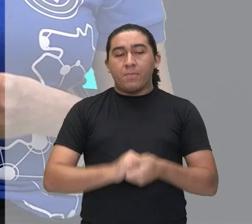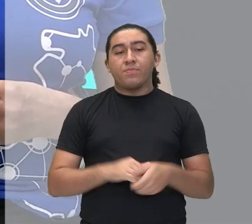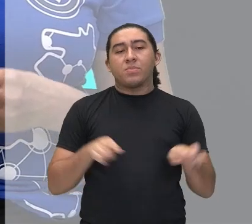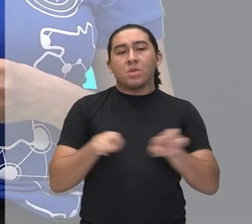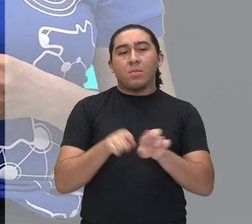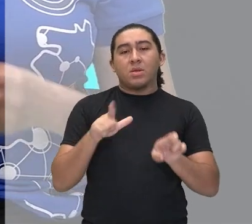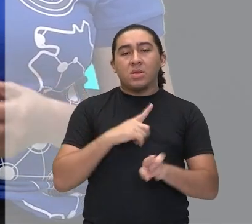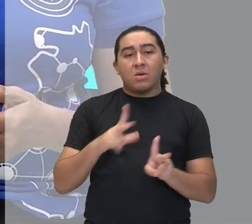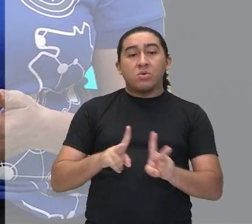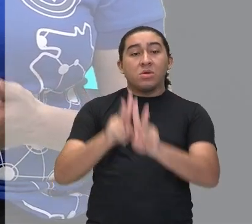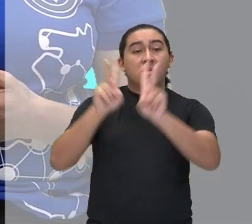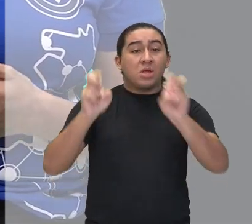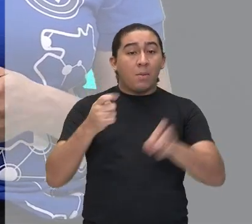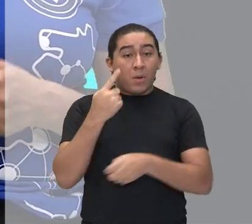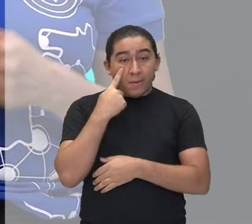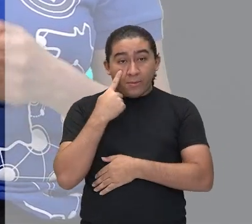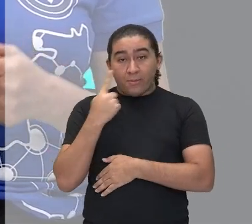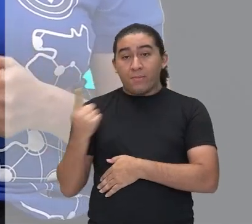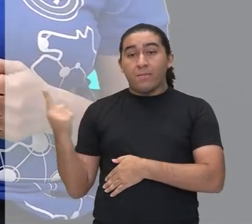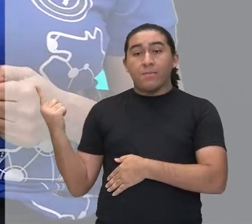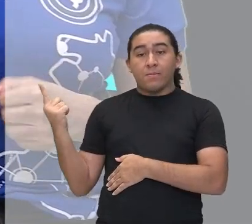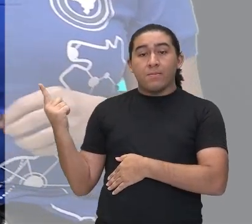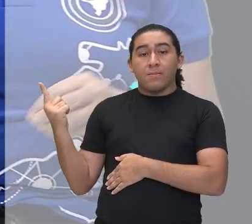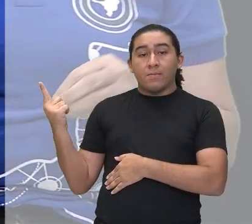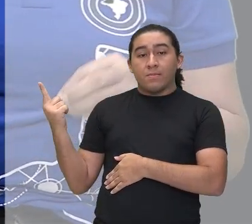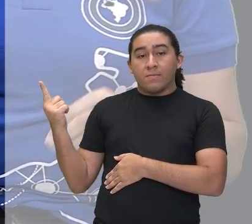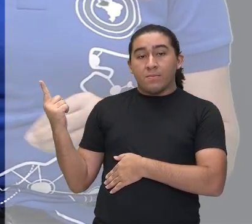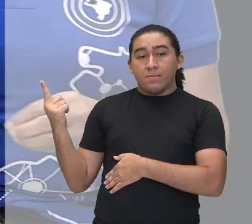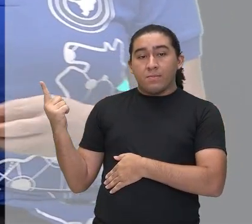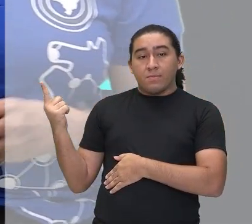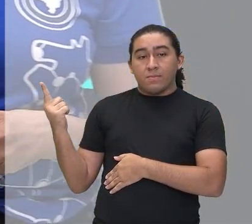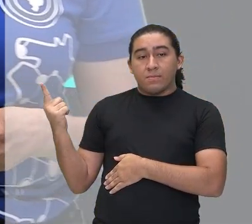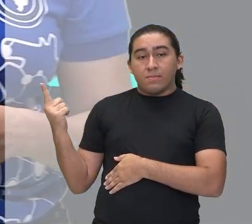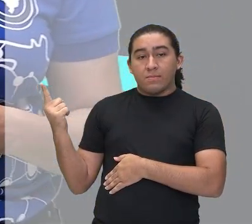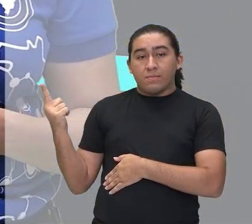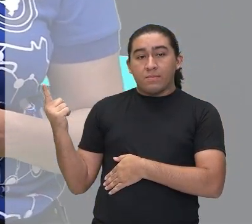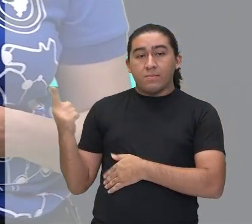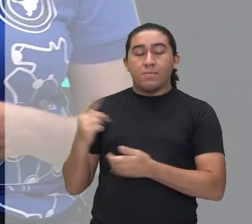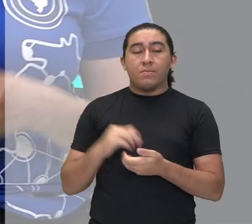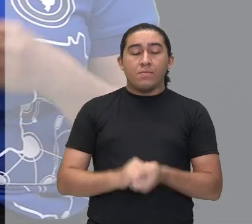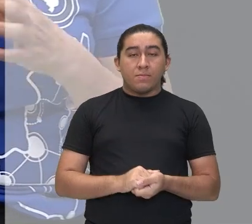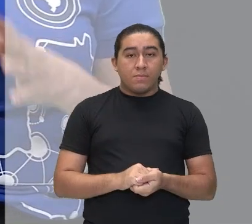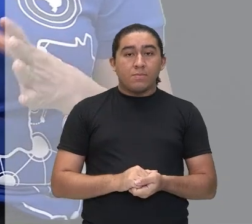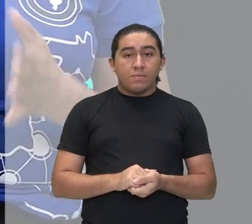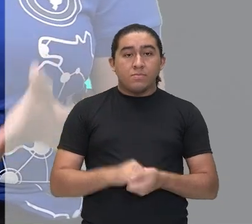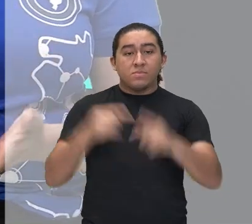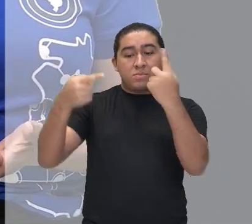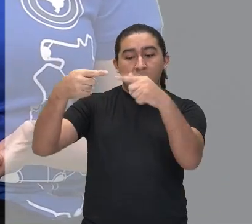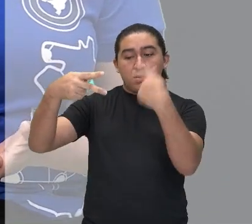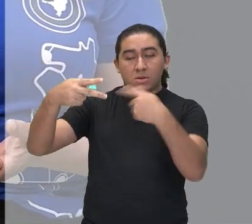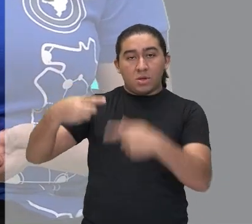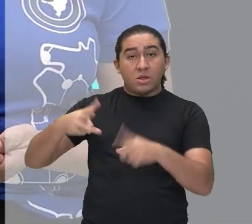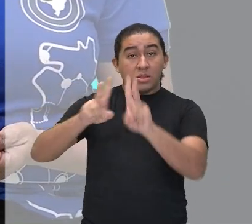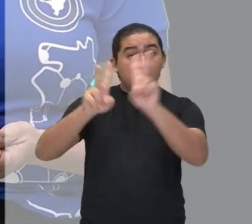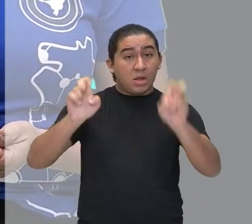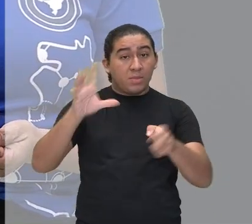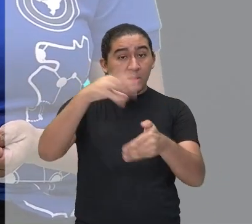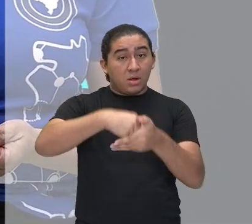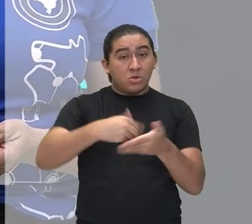Aborda temas como puritanismo sexual, o anticlericalismo e o